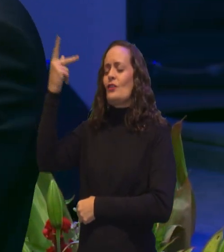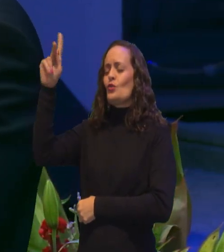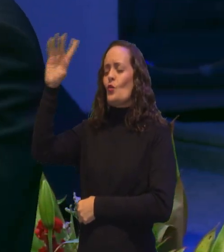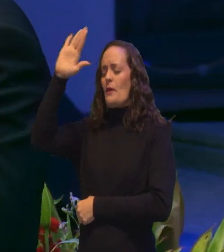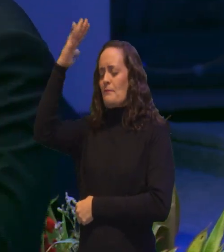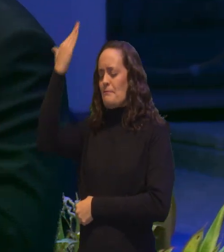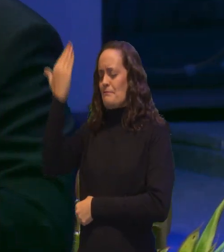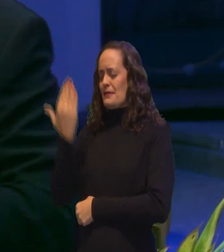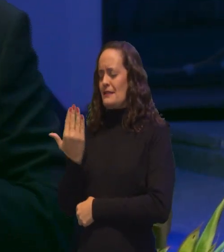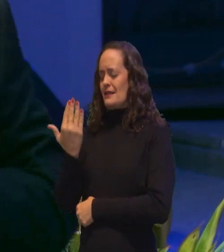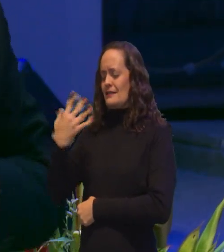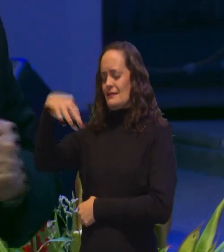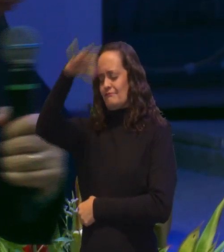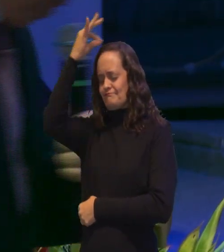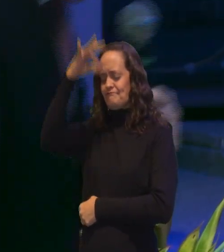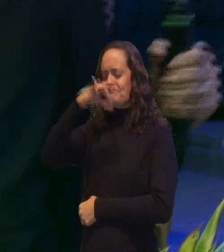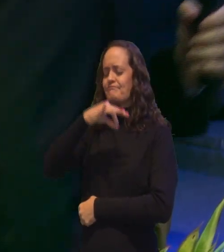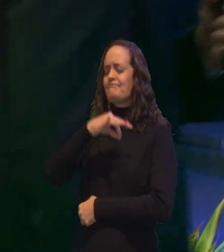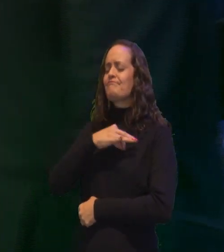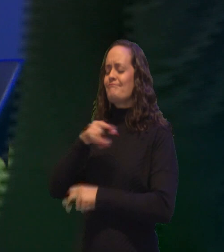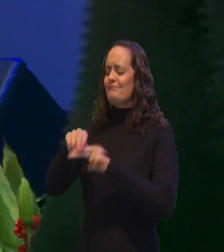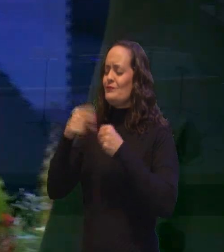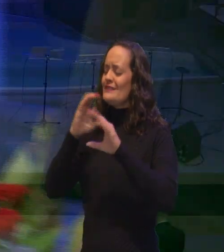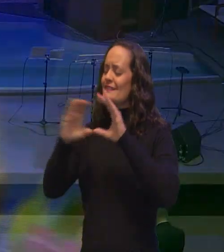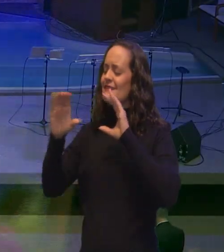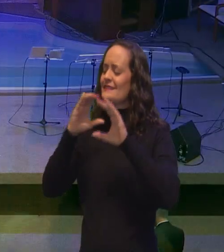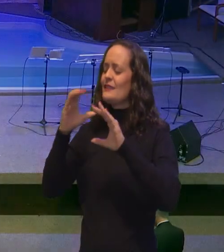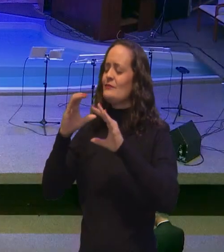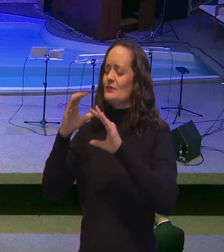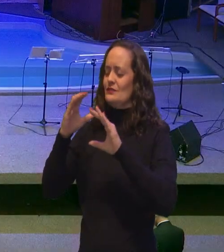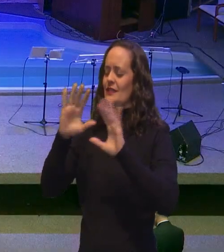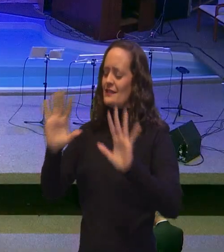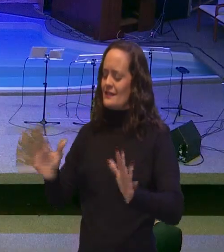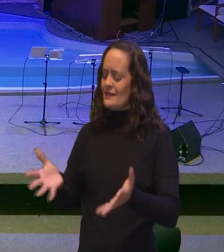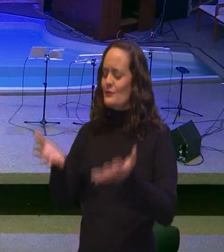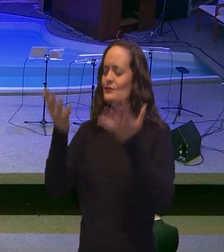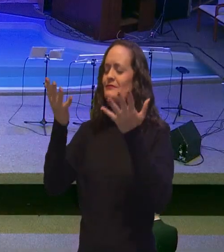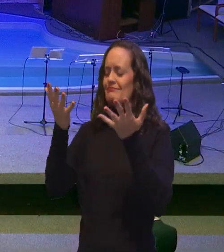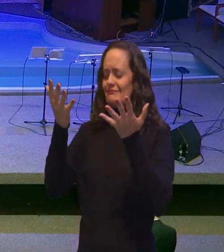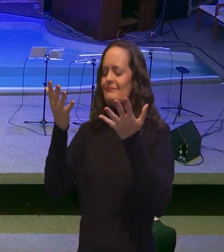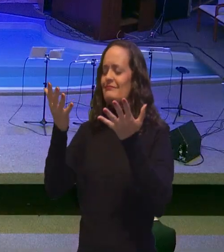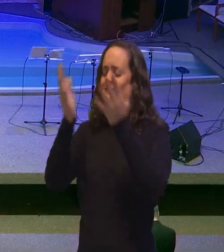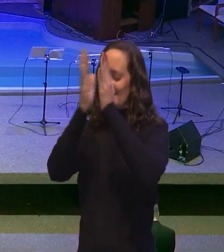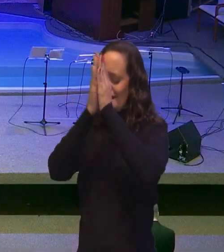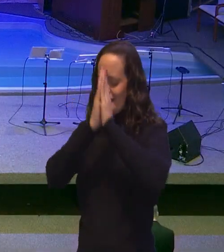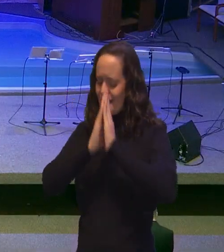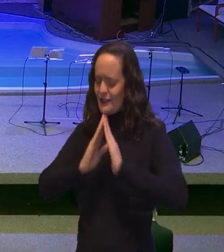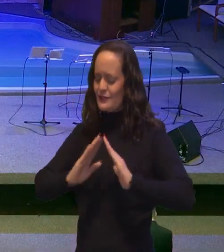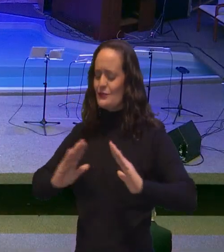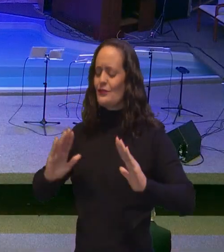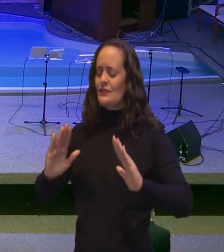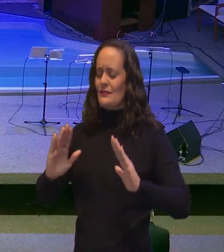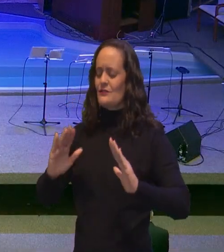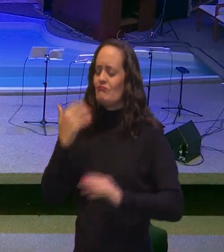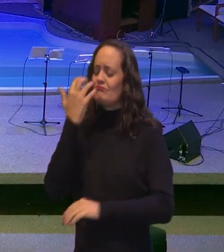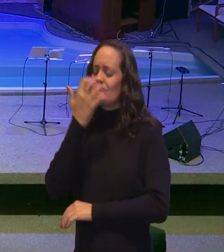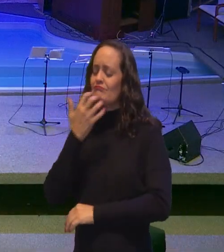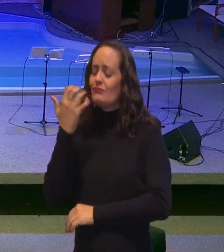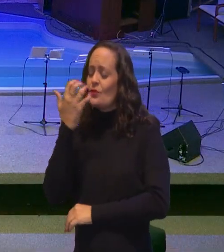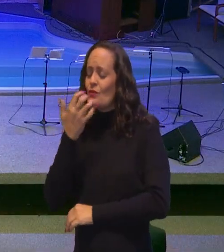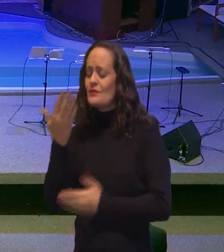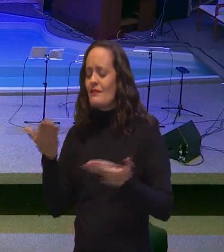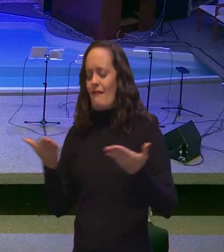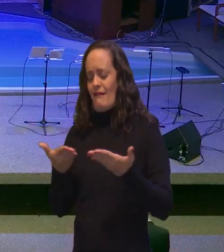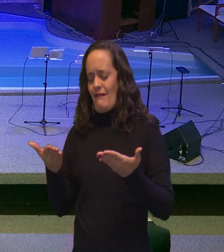e é por isso que nós cantamos, é por isso que nós Te exaltamos, é por isso que nós adoramos, ó Deus, com a letra deste hino que nós